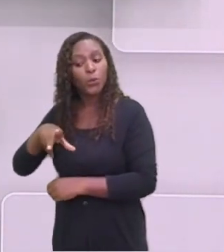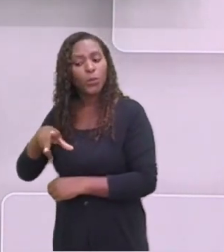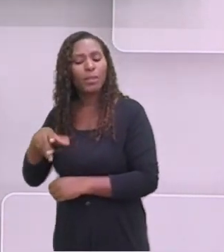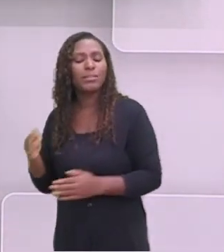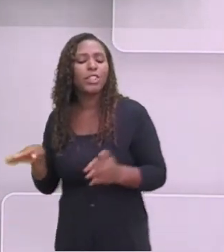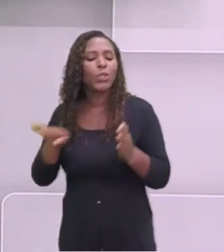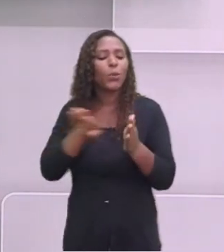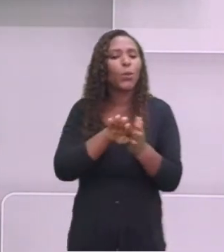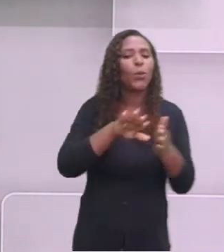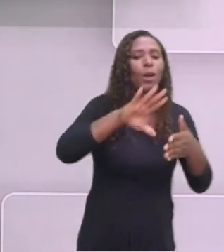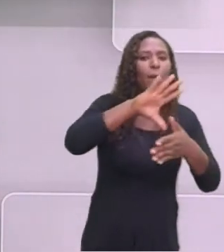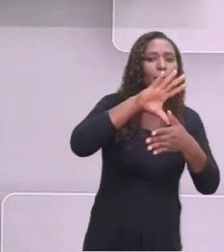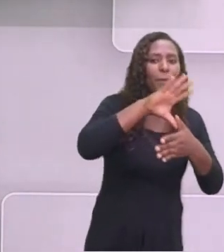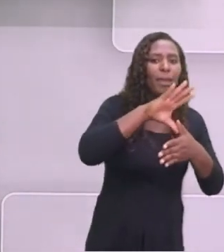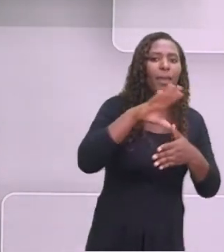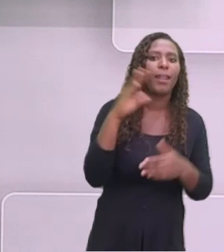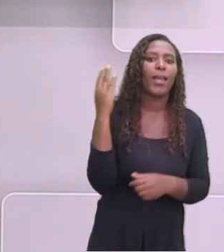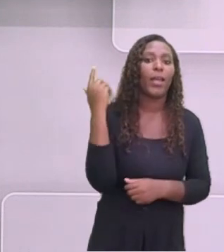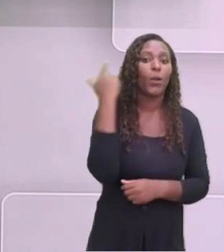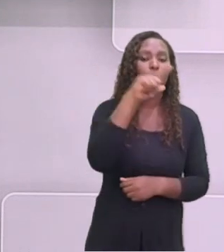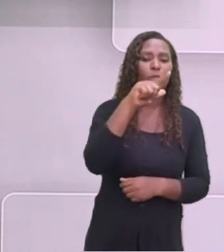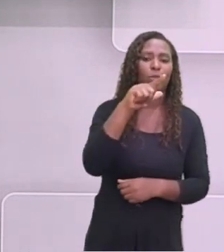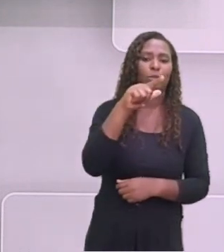portugueses nas terras brasileiras.